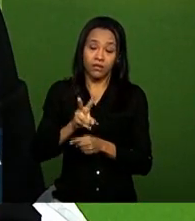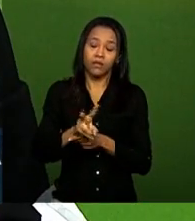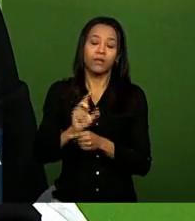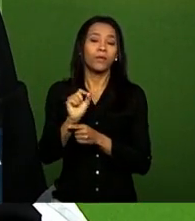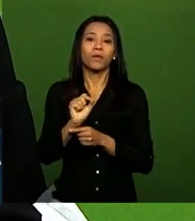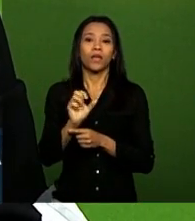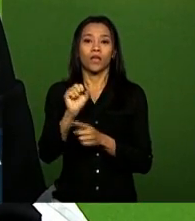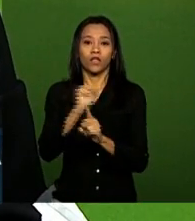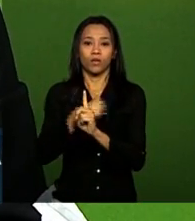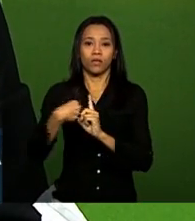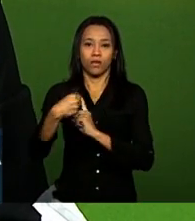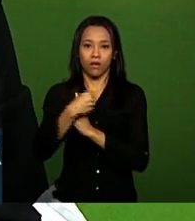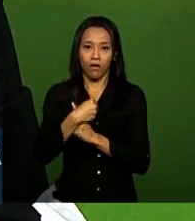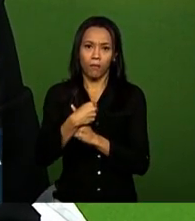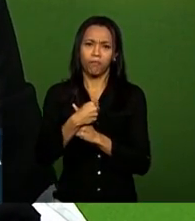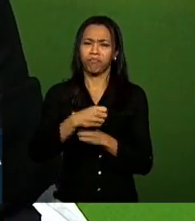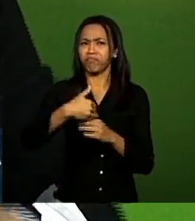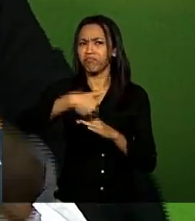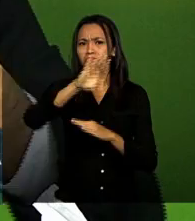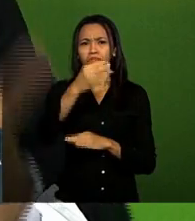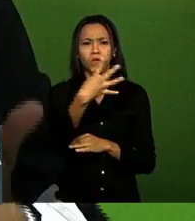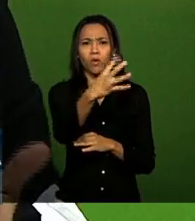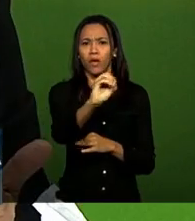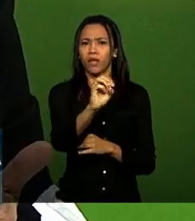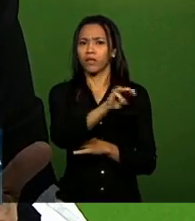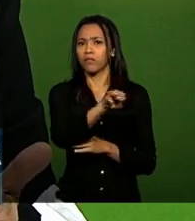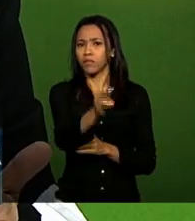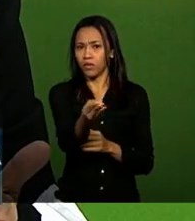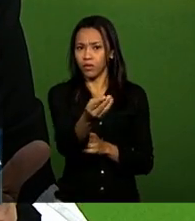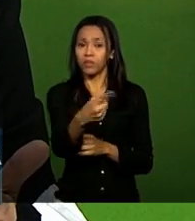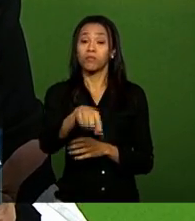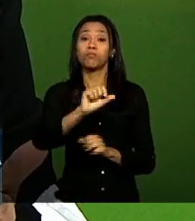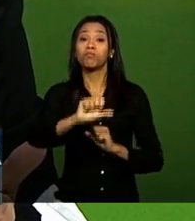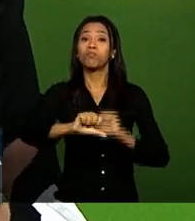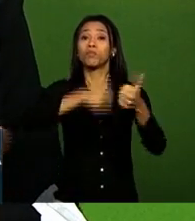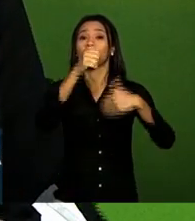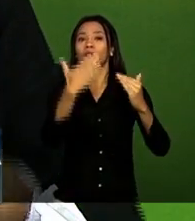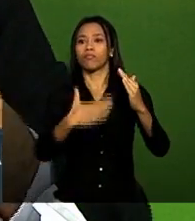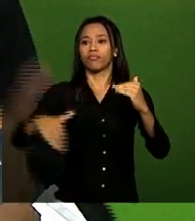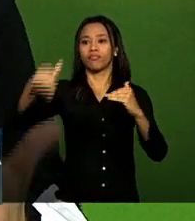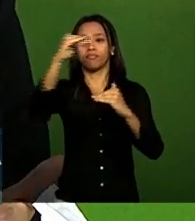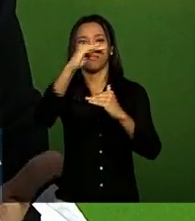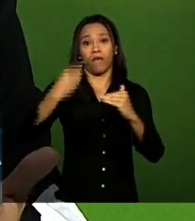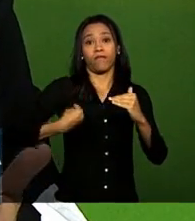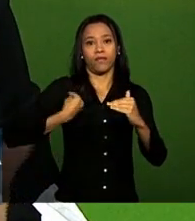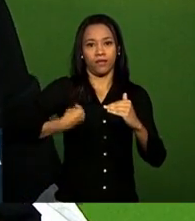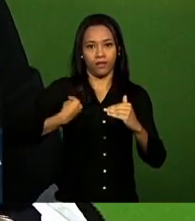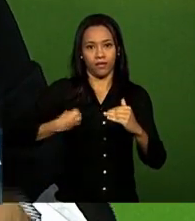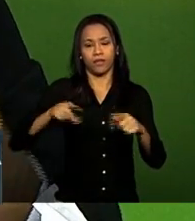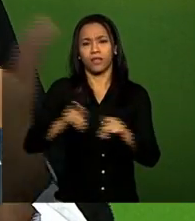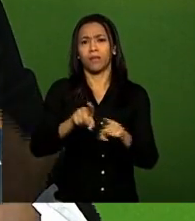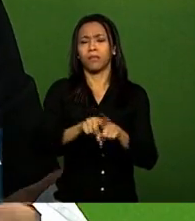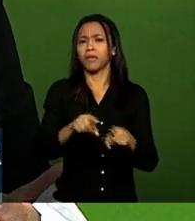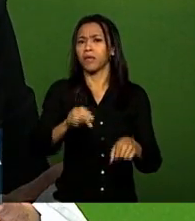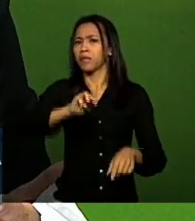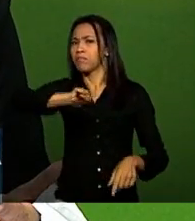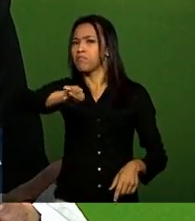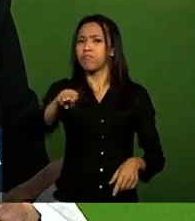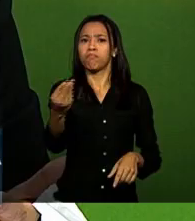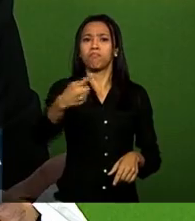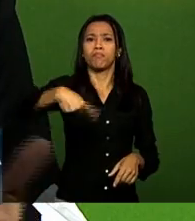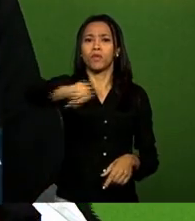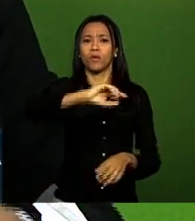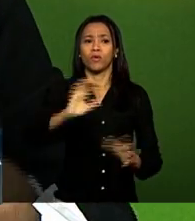40 milhões de brasileiros e brasileiras mudaram de qualidade de vida que milhões de jovens têm acesso a uma escola